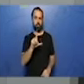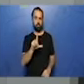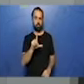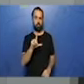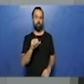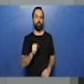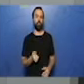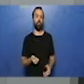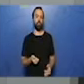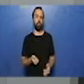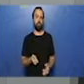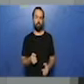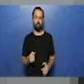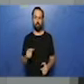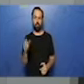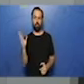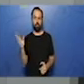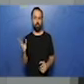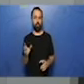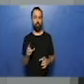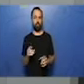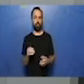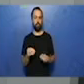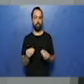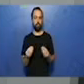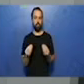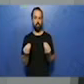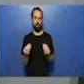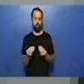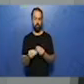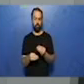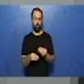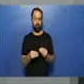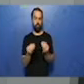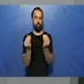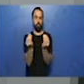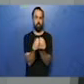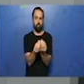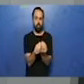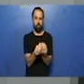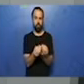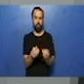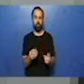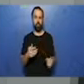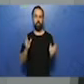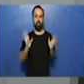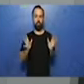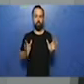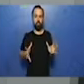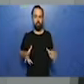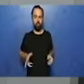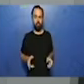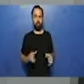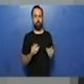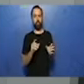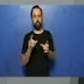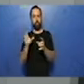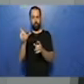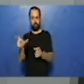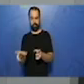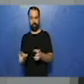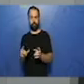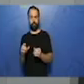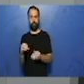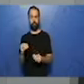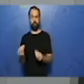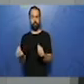pura? Então, substância pura é um material formado por moléculas quimicamente iguais e ela pode ser do tipo